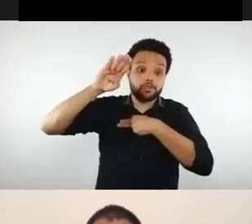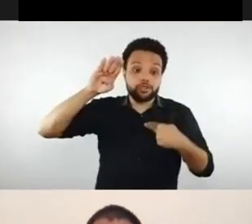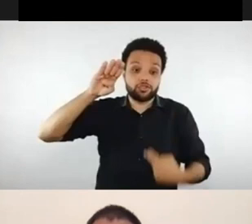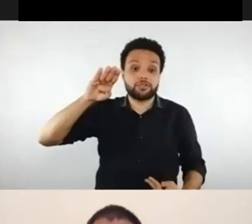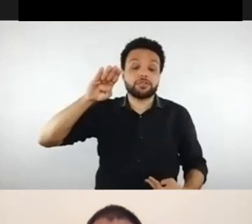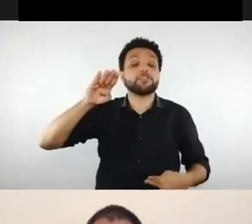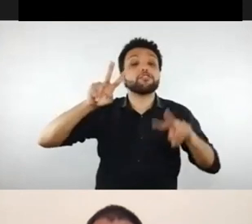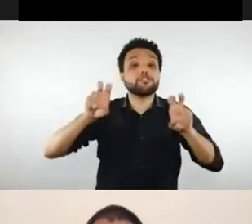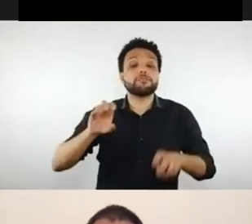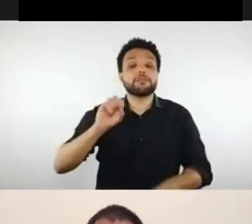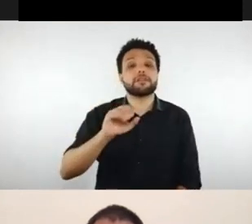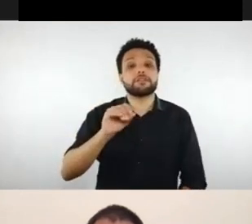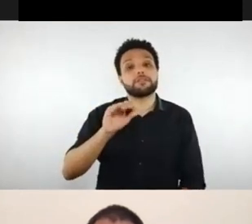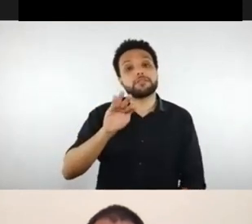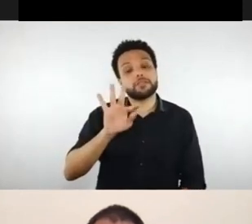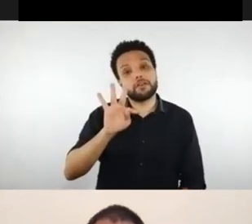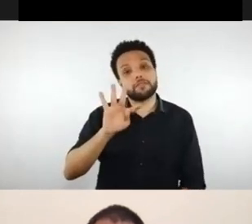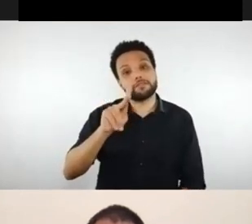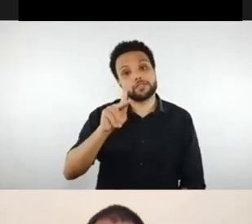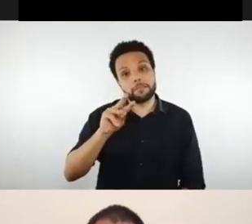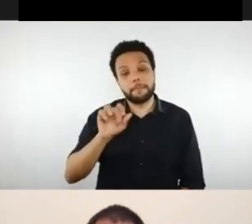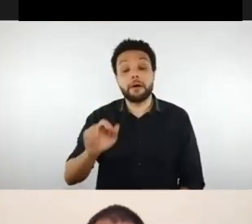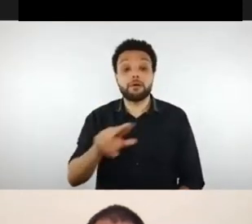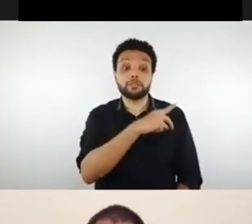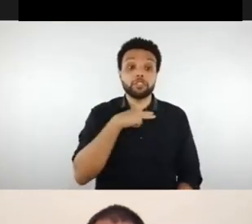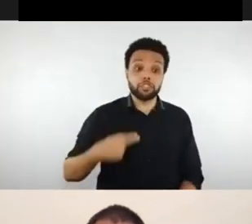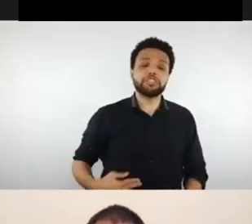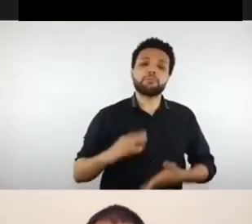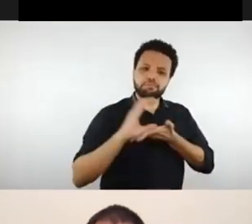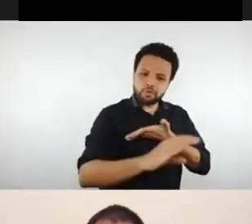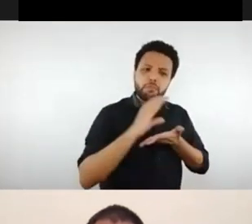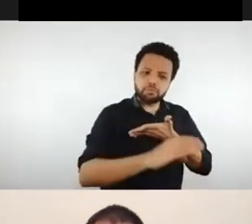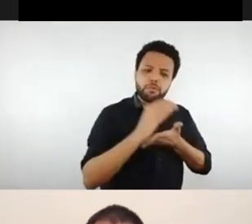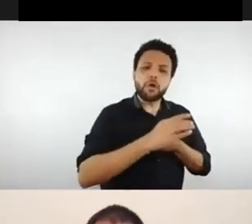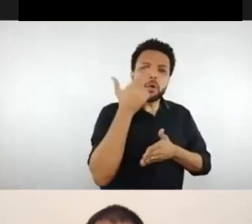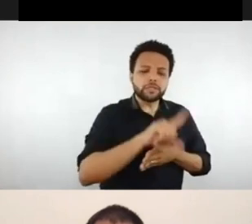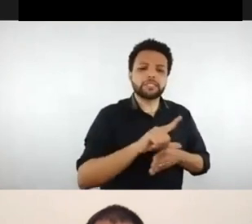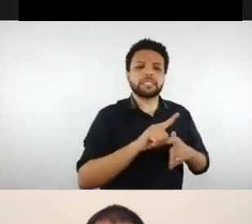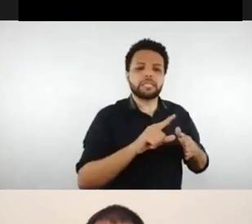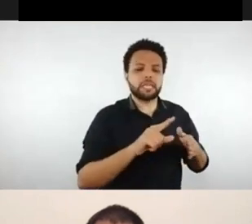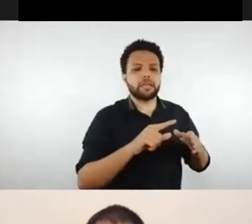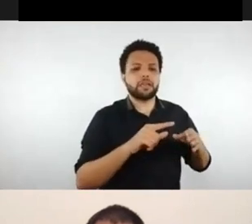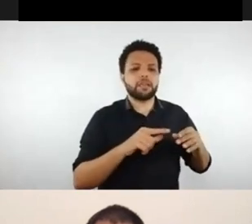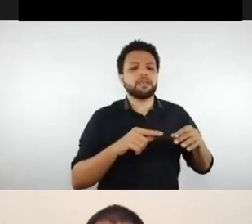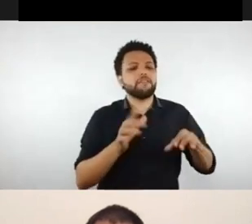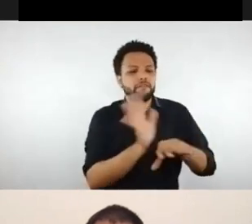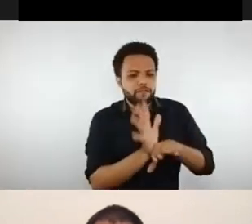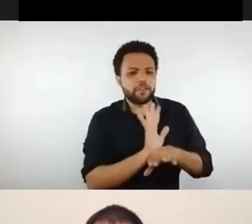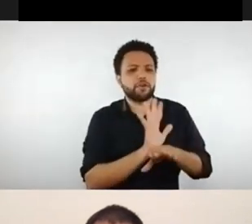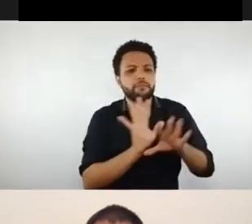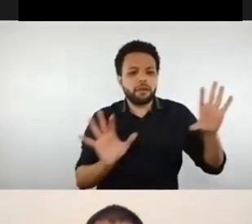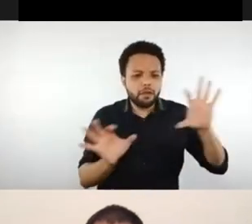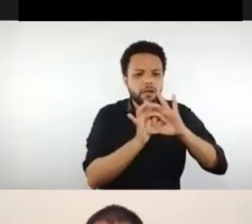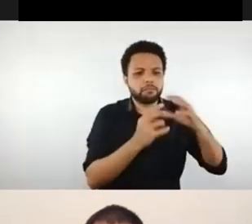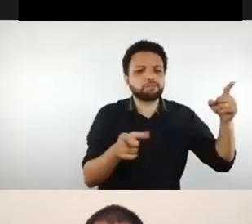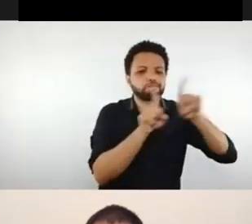power. Então, China investe muito dinheiro em soft power, mas não dá certo. Fazer coproduções caríssimas com os Estados Unidos não